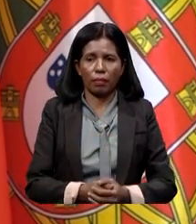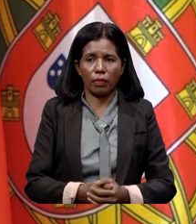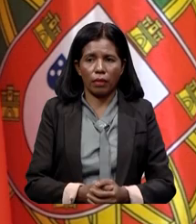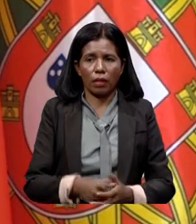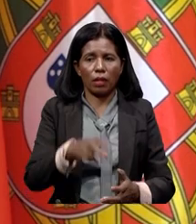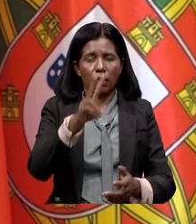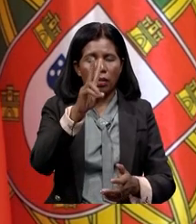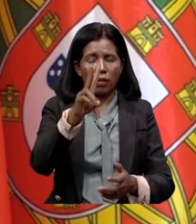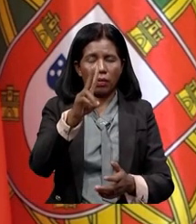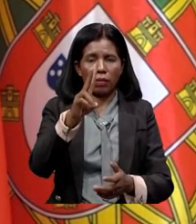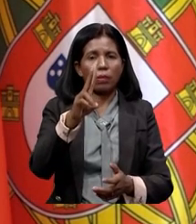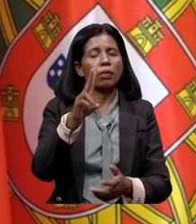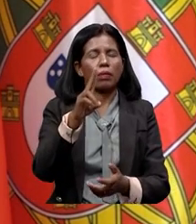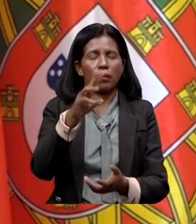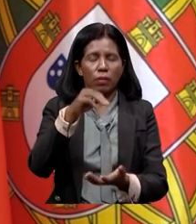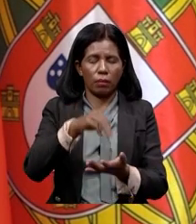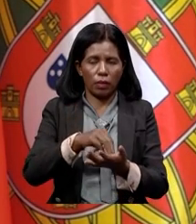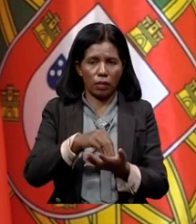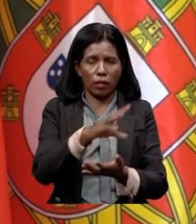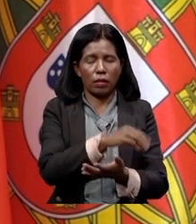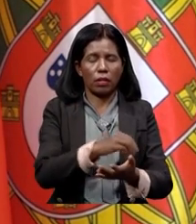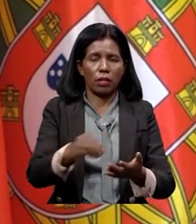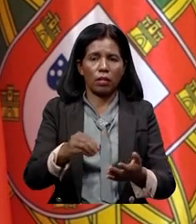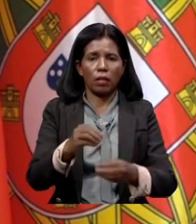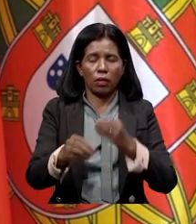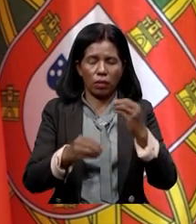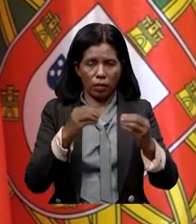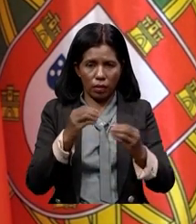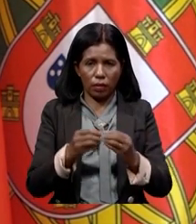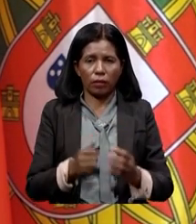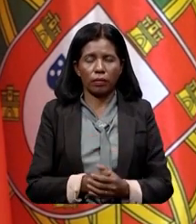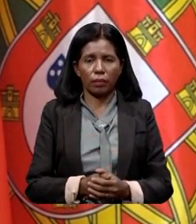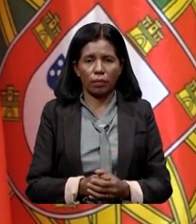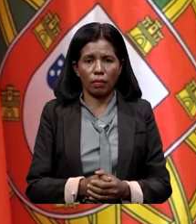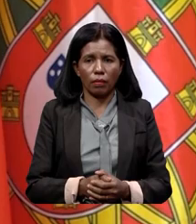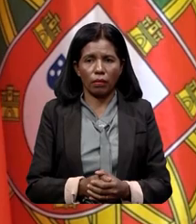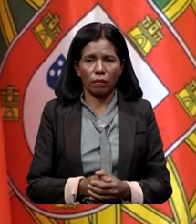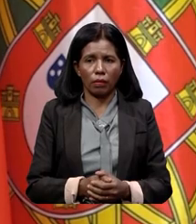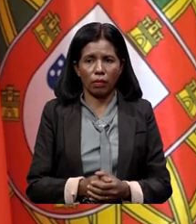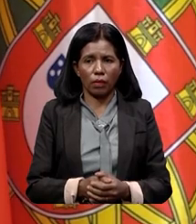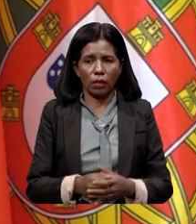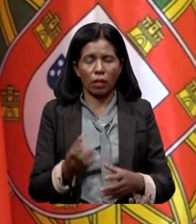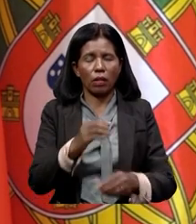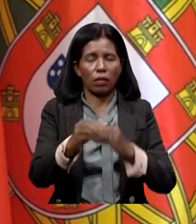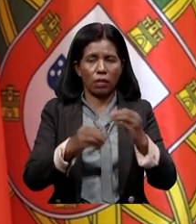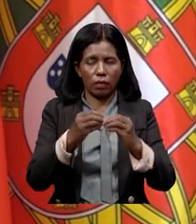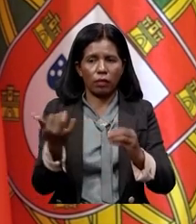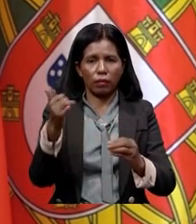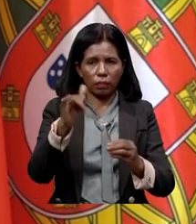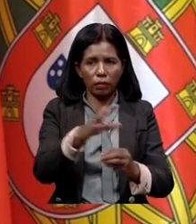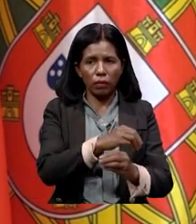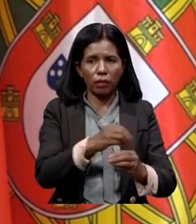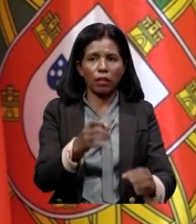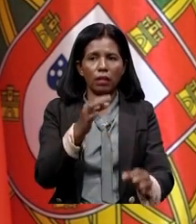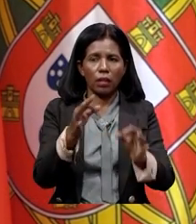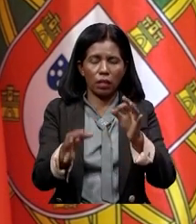2 milhões e meio de dólares, que é de facto impactante, porque significa que mesmo